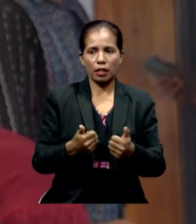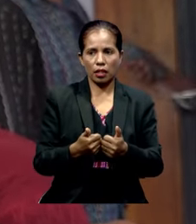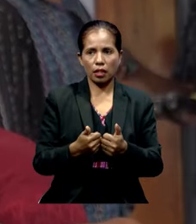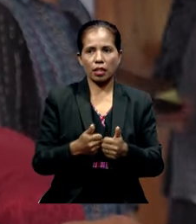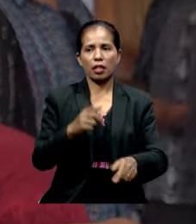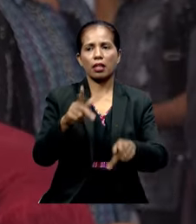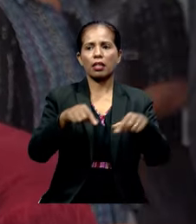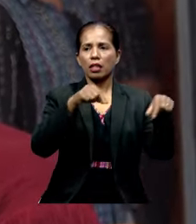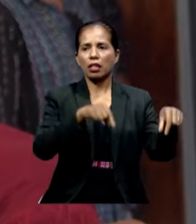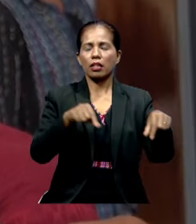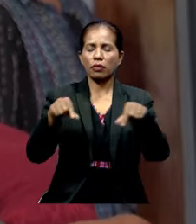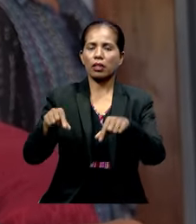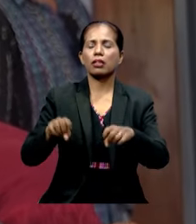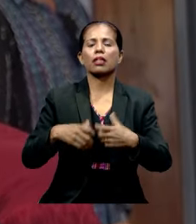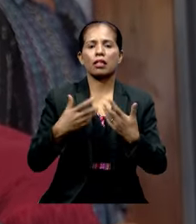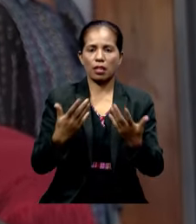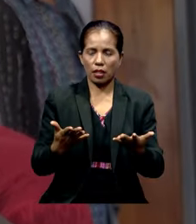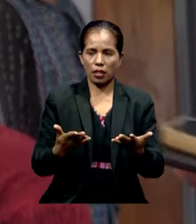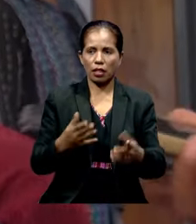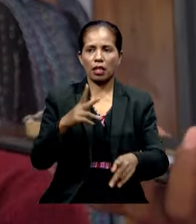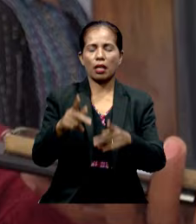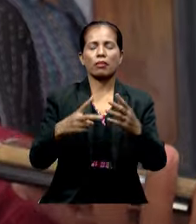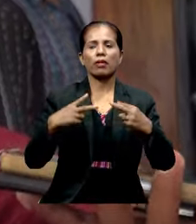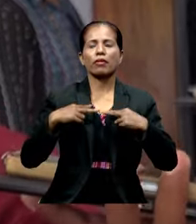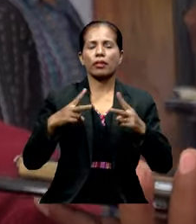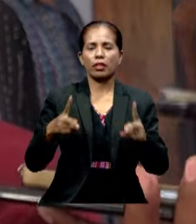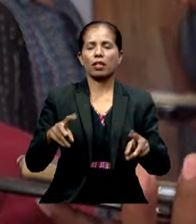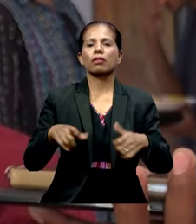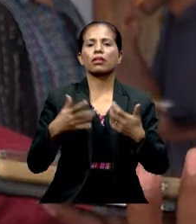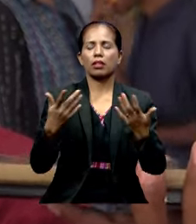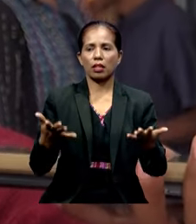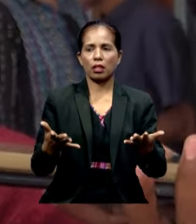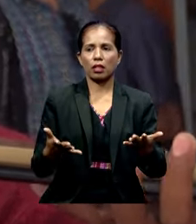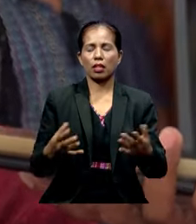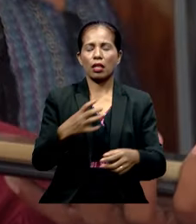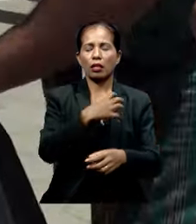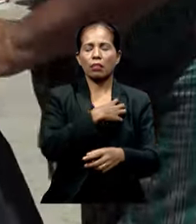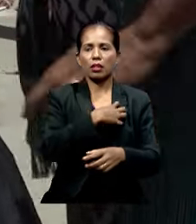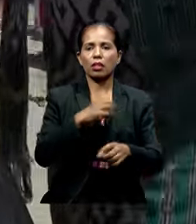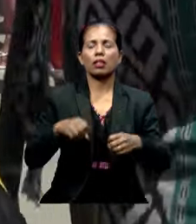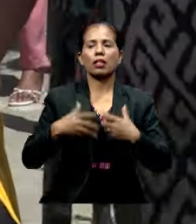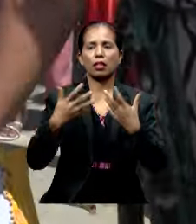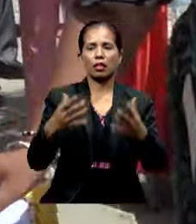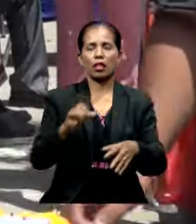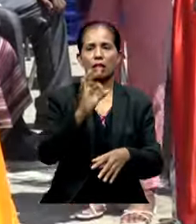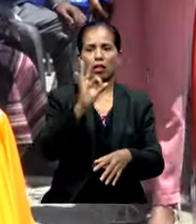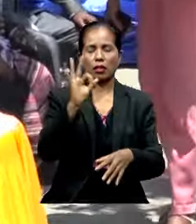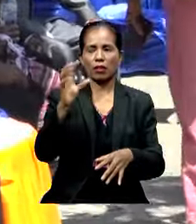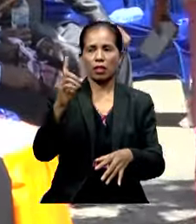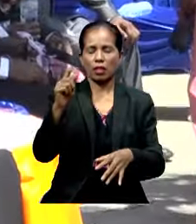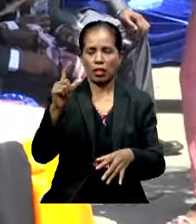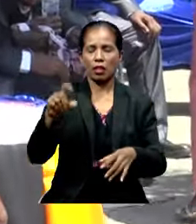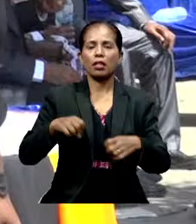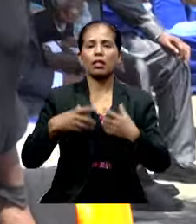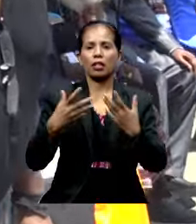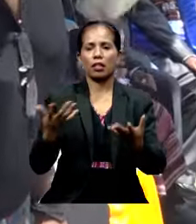Ema deficiente hira, ema veteranos hira, polícia hira, FFDTL hira.